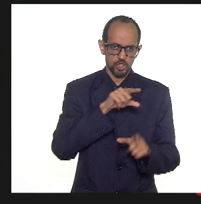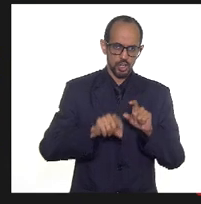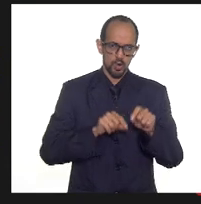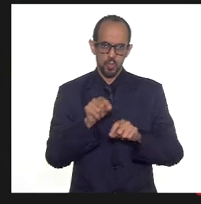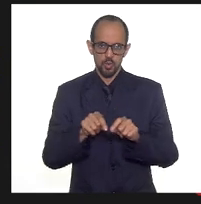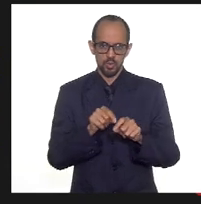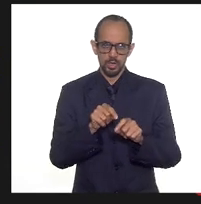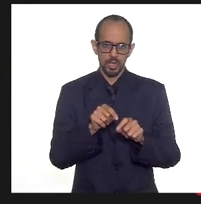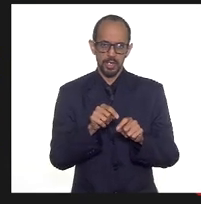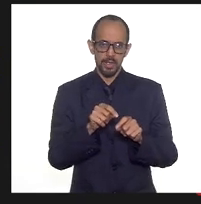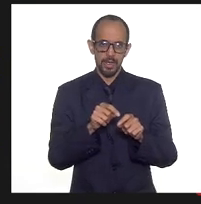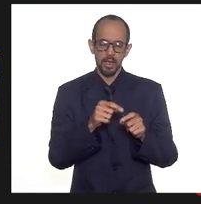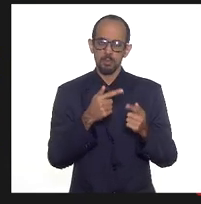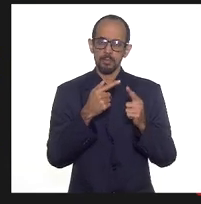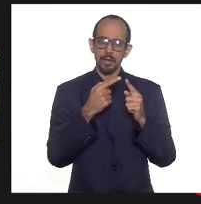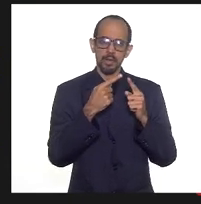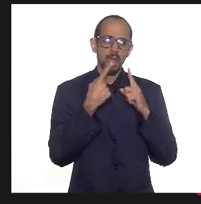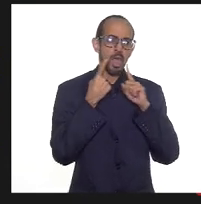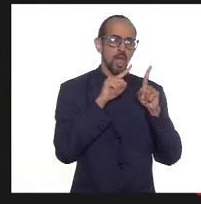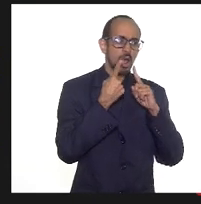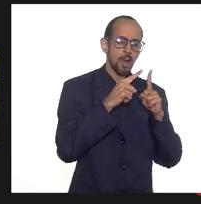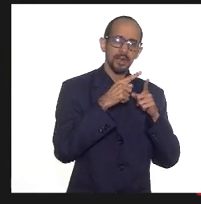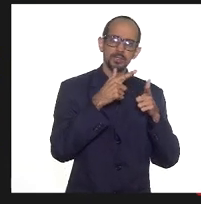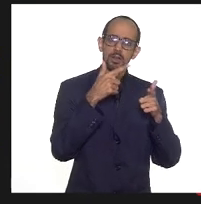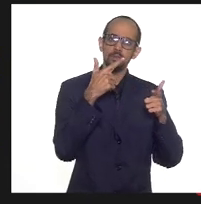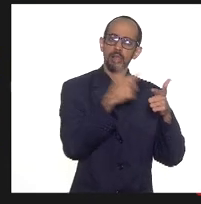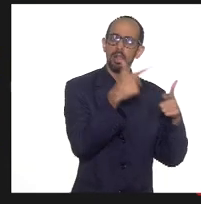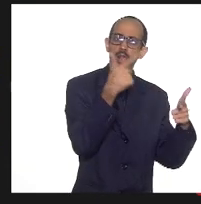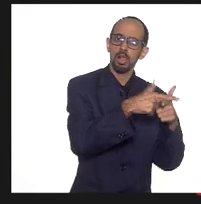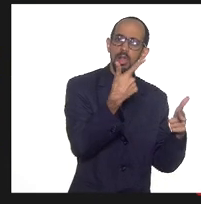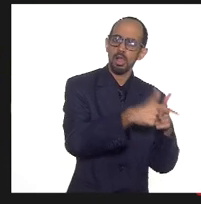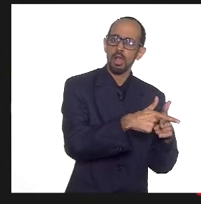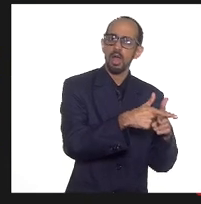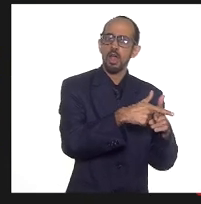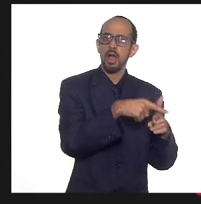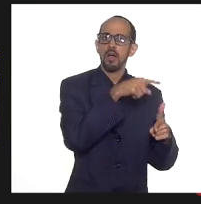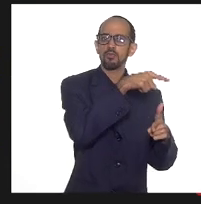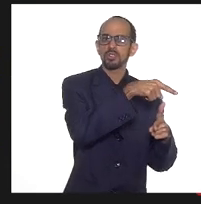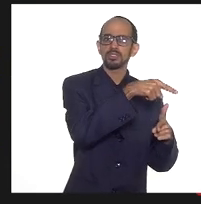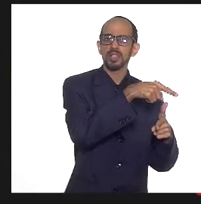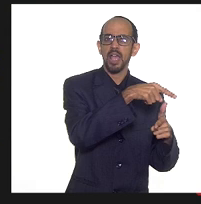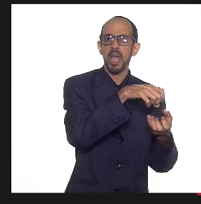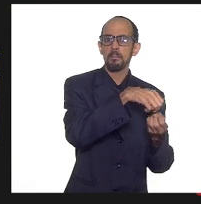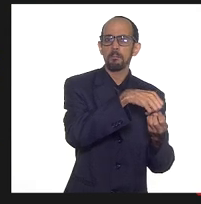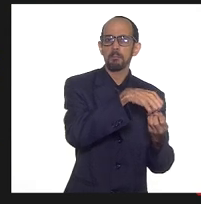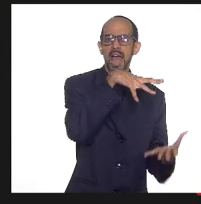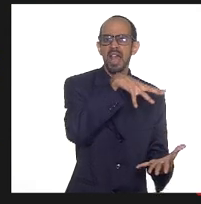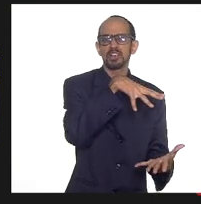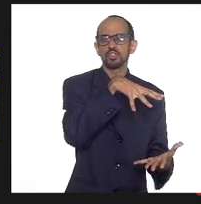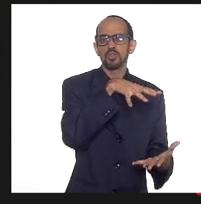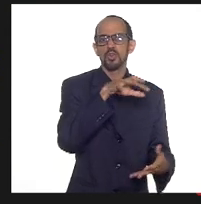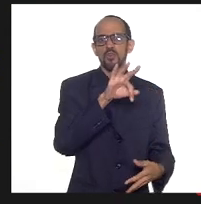de xingamentos, né? Feiticeiro, demônio, negro feiticeiro,